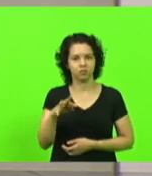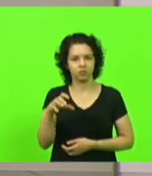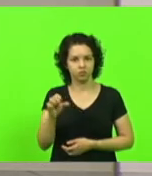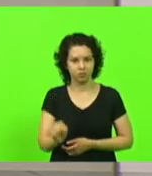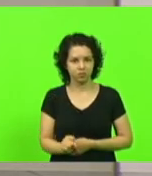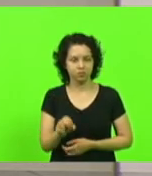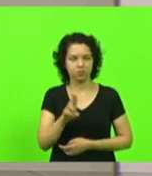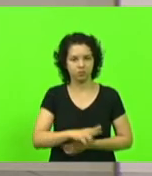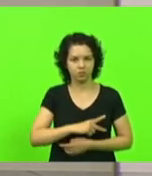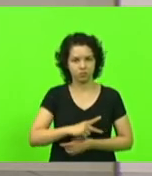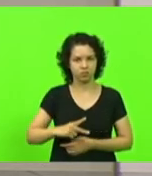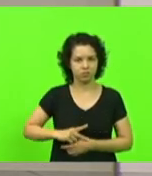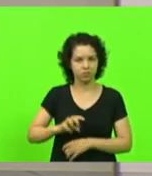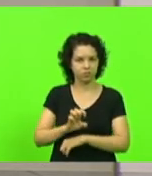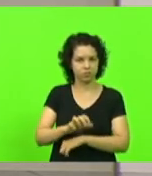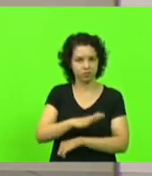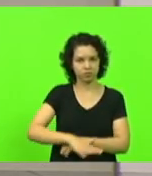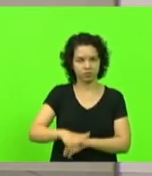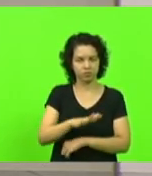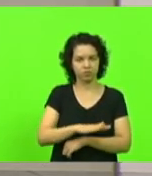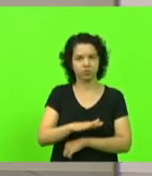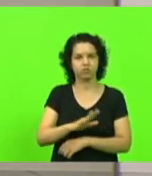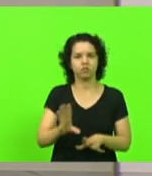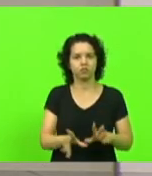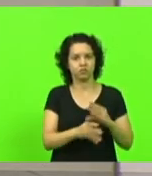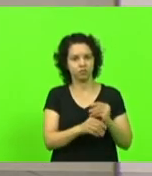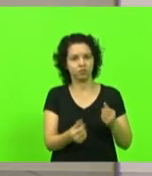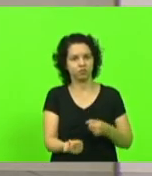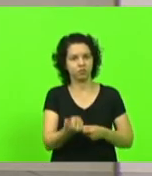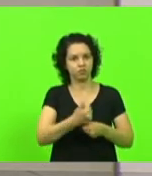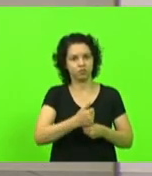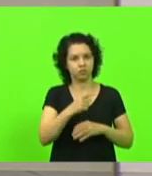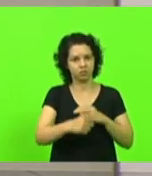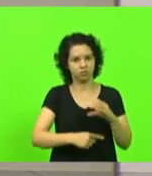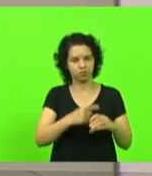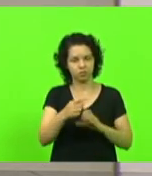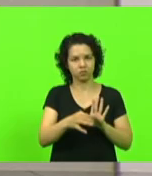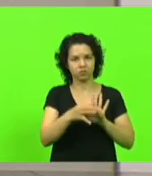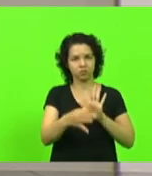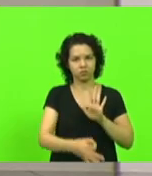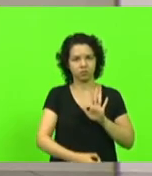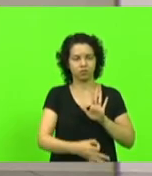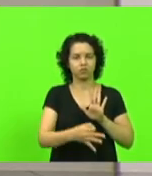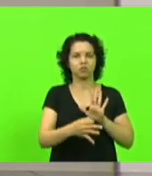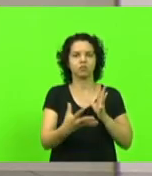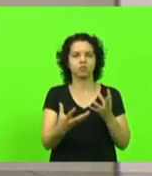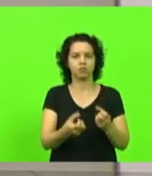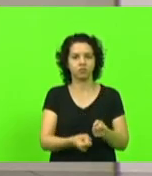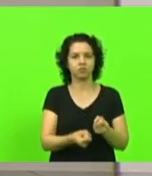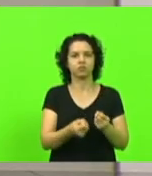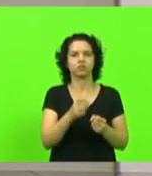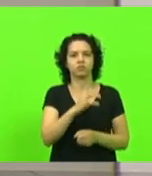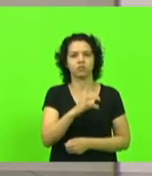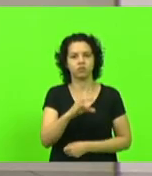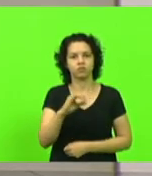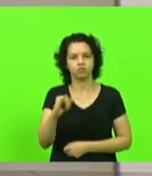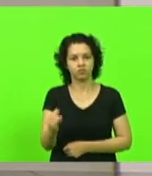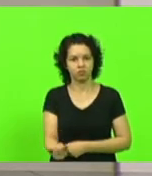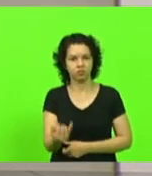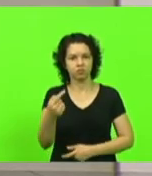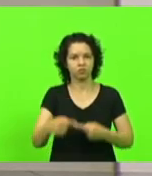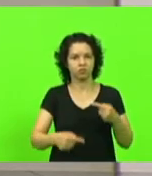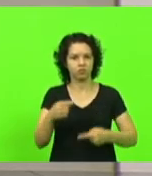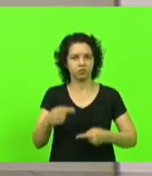estadual no âmbito do Estado de Santa Catarina, com emenda substitutiva global e parecer favorável da Comissão de Constituição e Justiça. Em